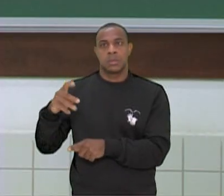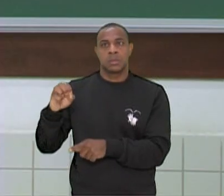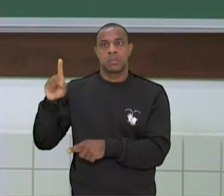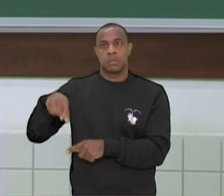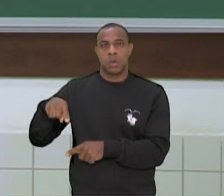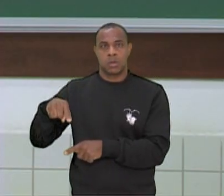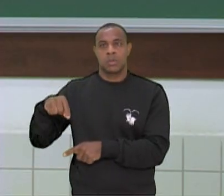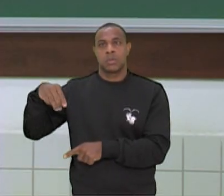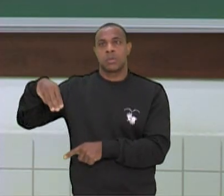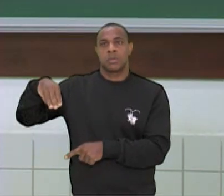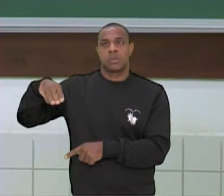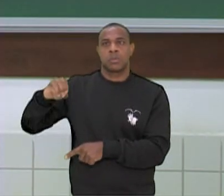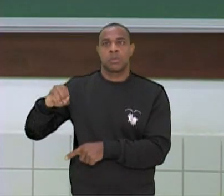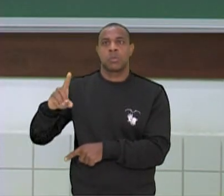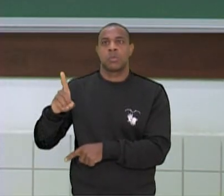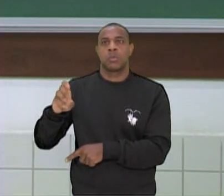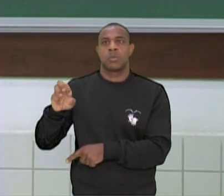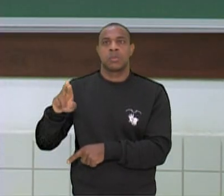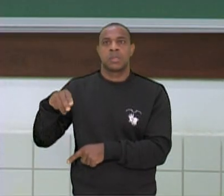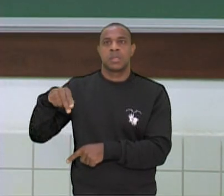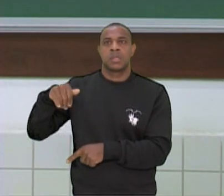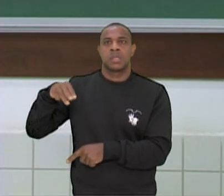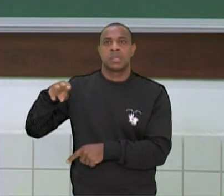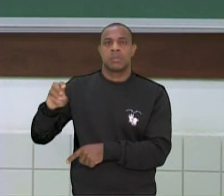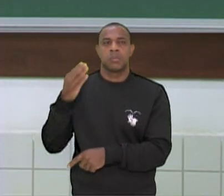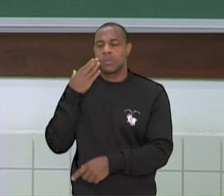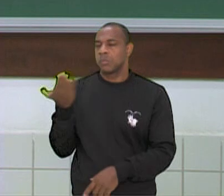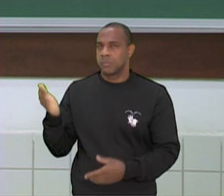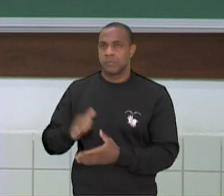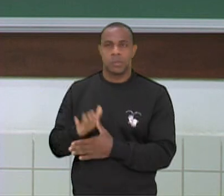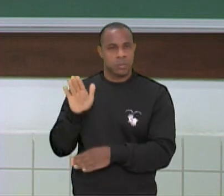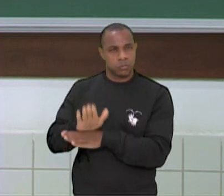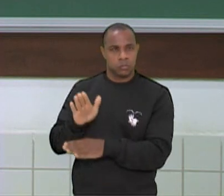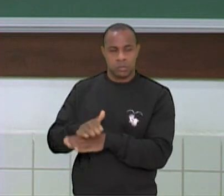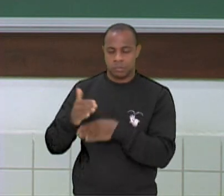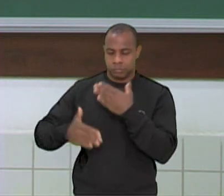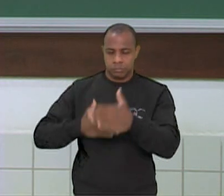você acompanhar ali essa linha do tempo, essa trajetória, eu acho que vai ajudar bastante.